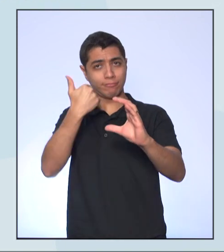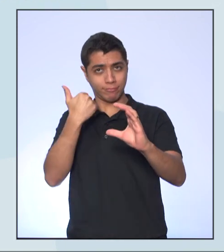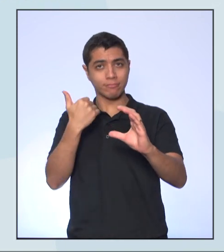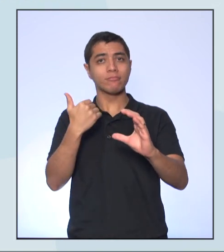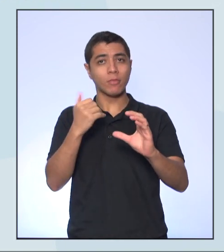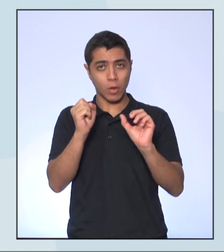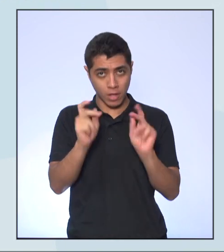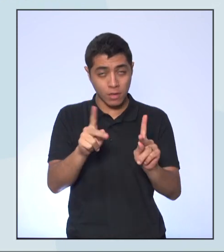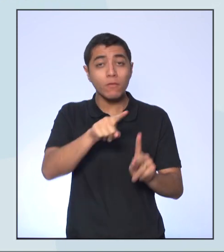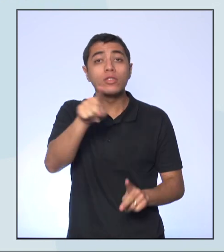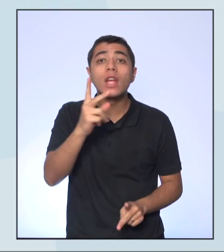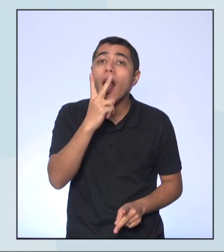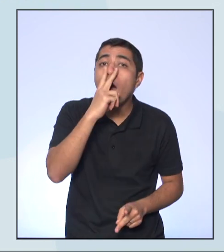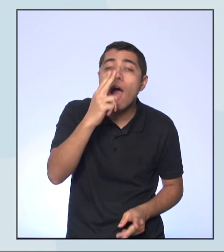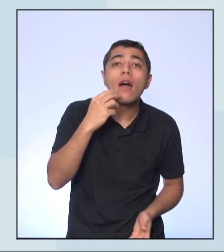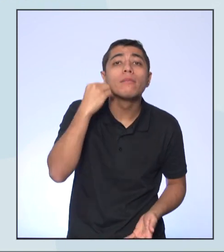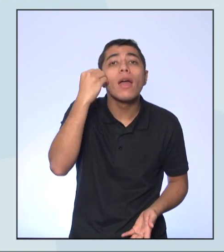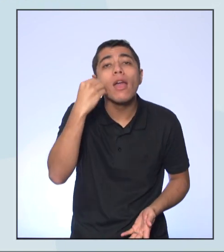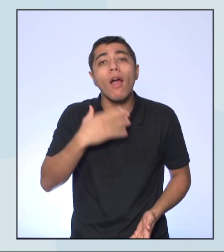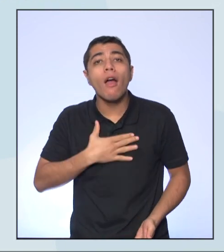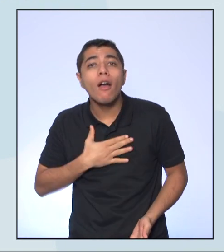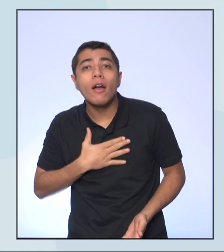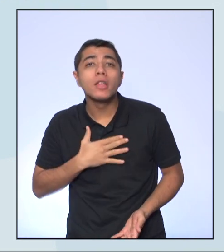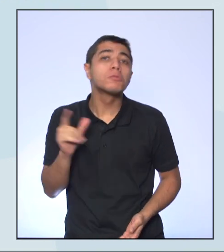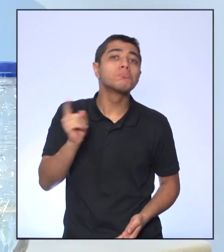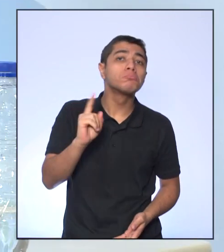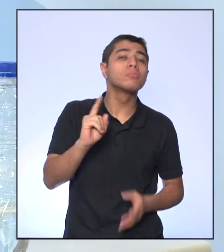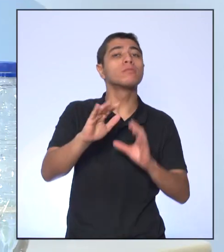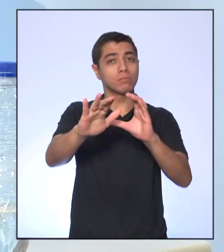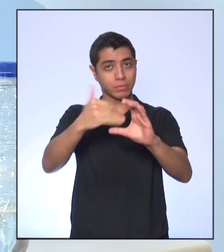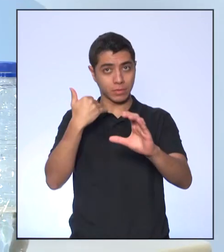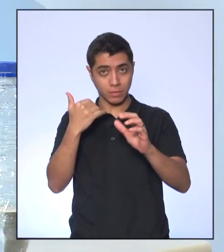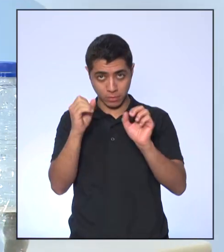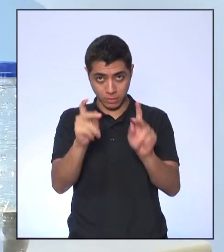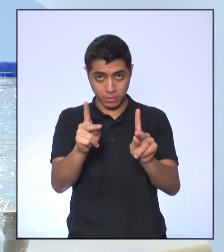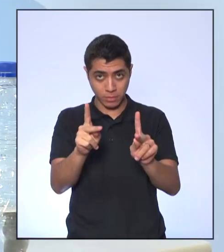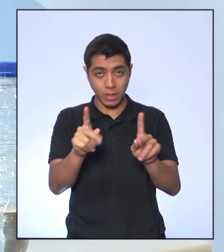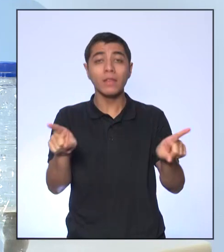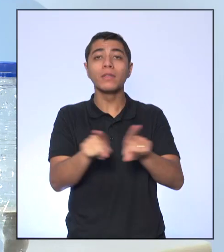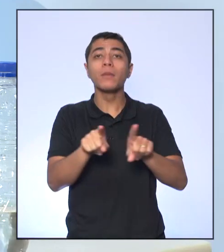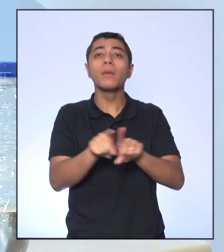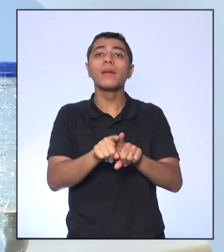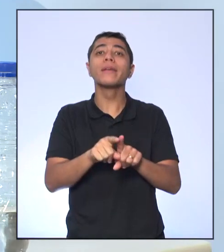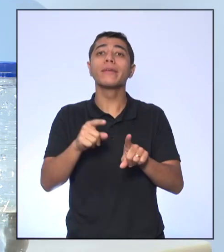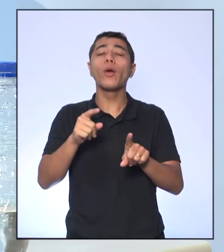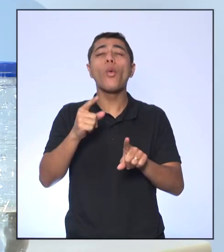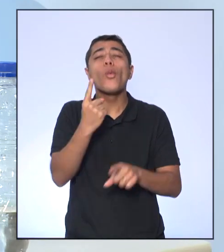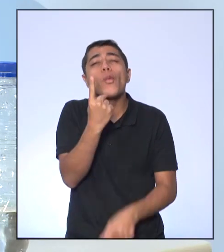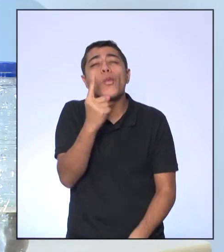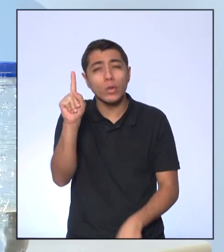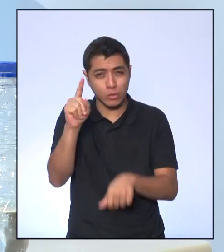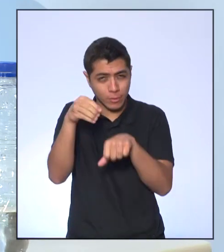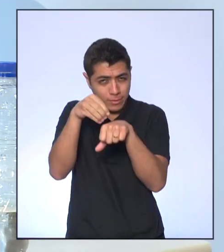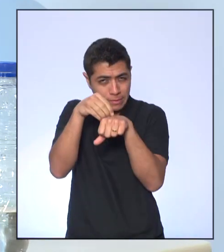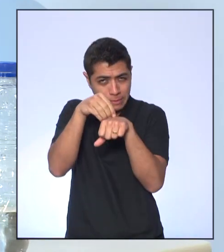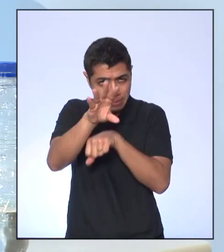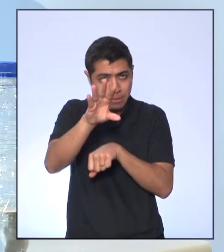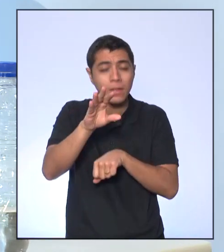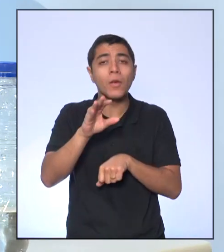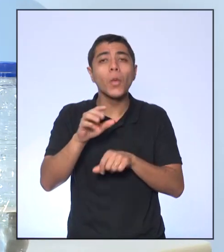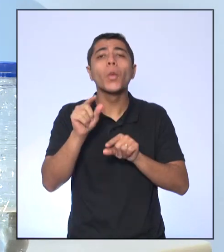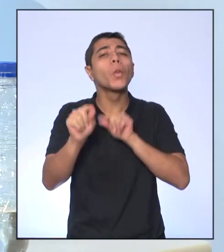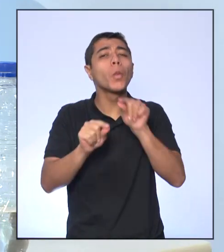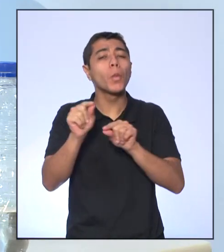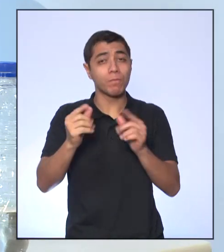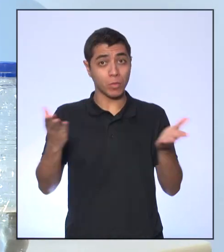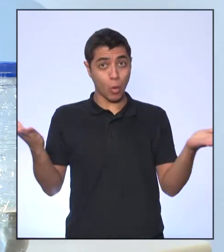experiência, tá? Então, para deixar só o recado final dessa aula, a gente vai ver aí o que foi visto